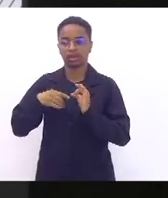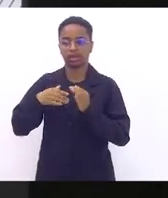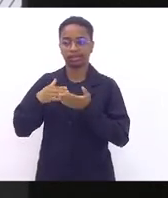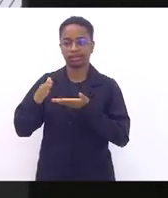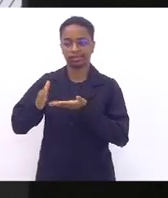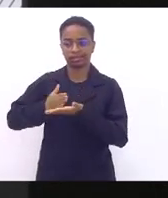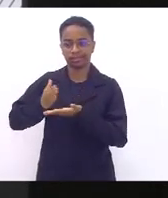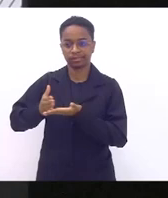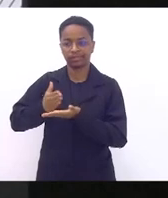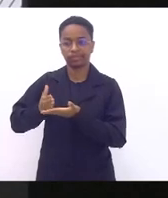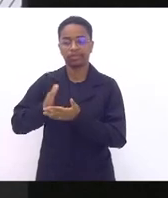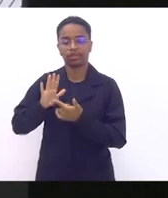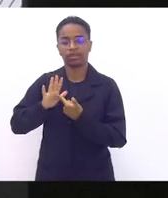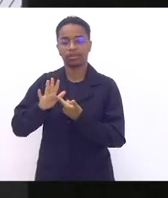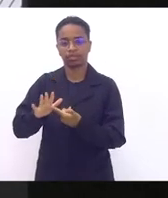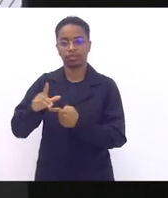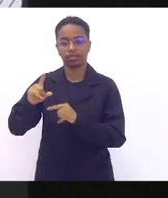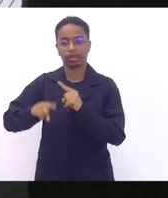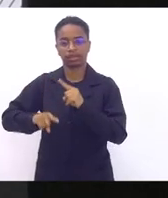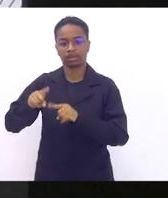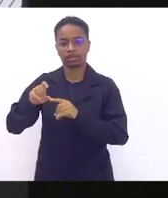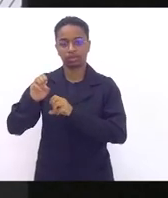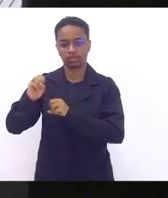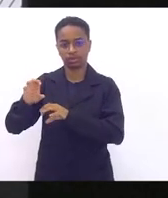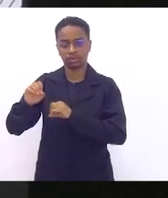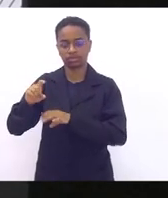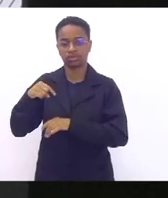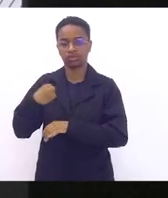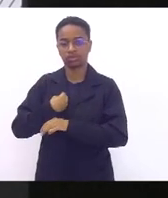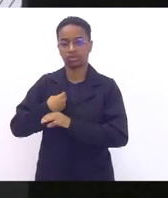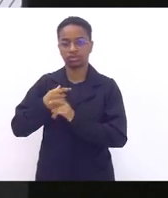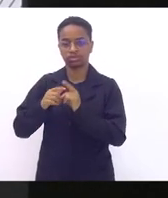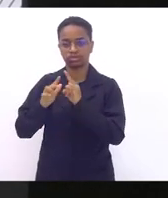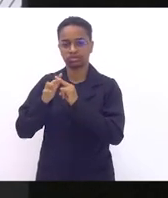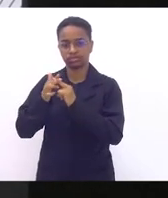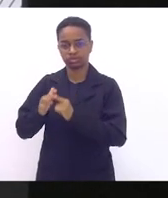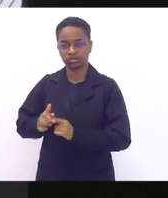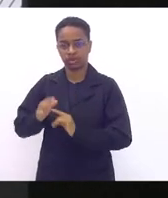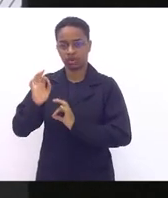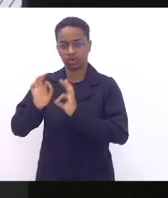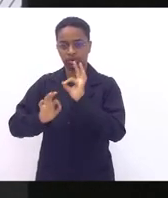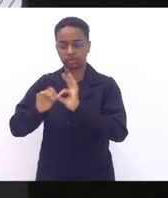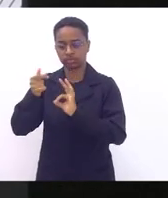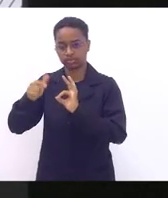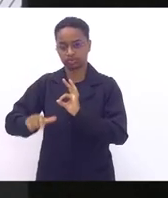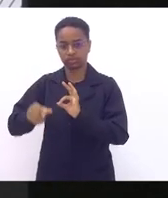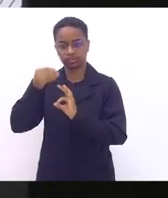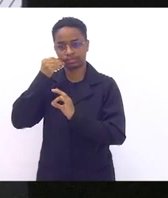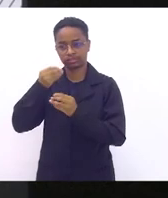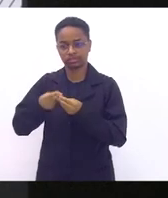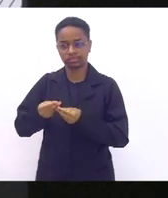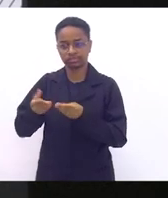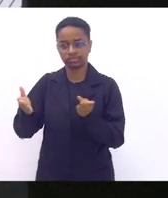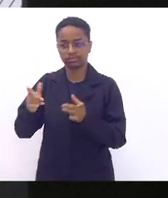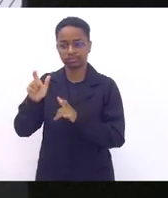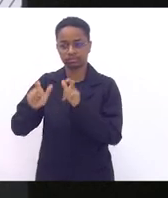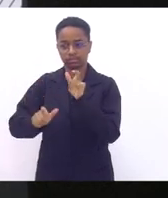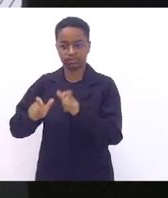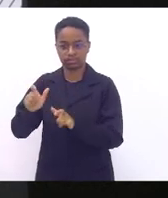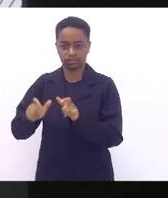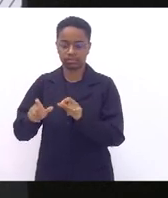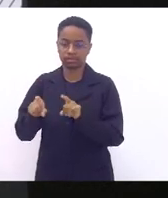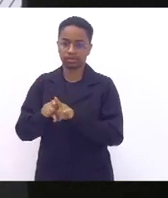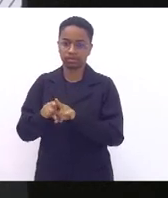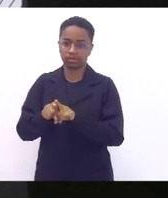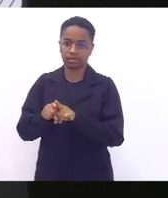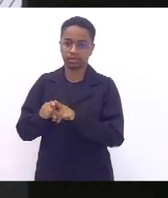elaboração participativa de material educativo, que a gente está reeditando, né, para que possa chegar às pessoas, e o guia para controle